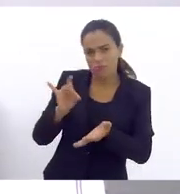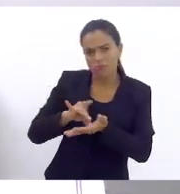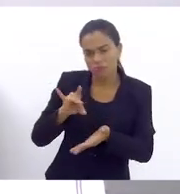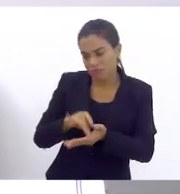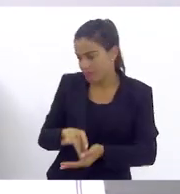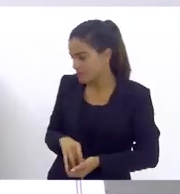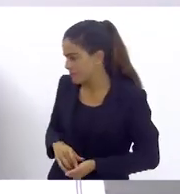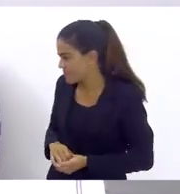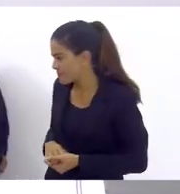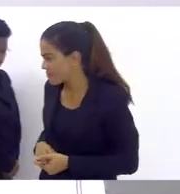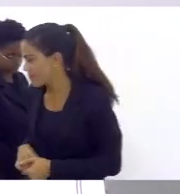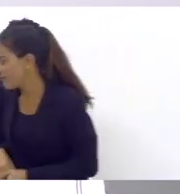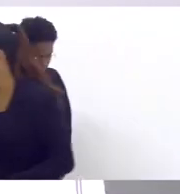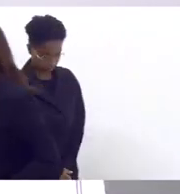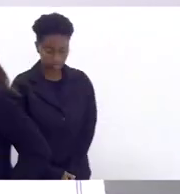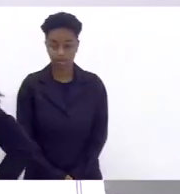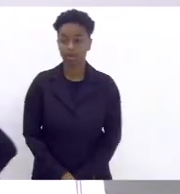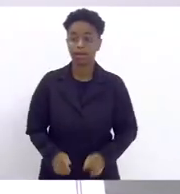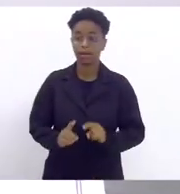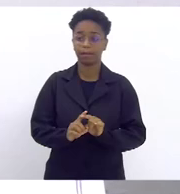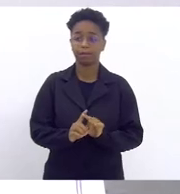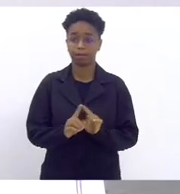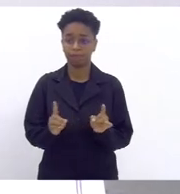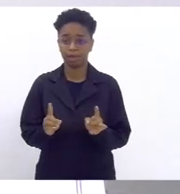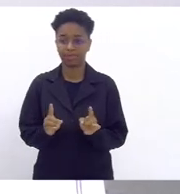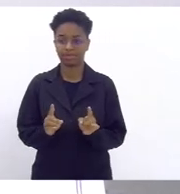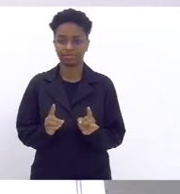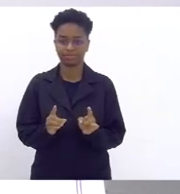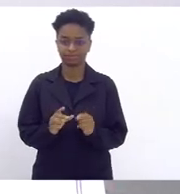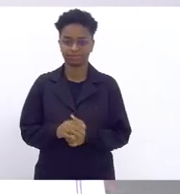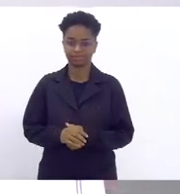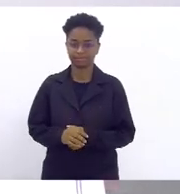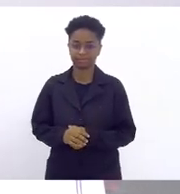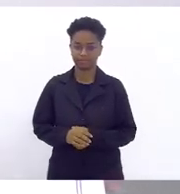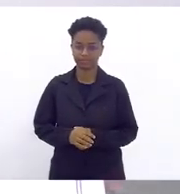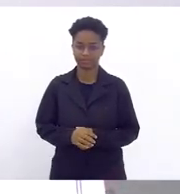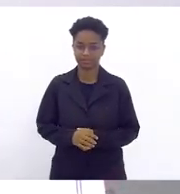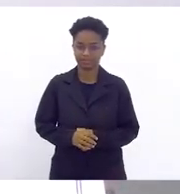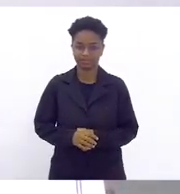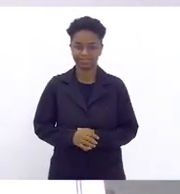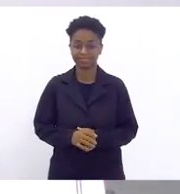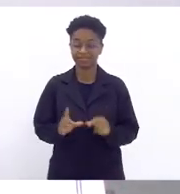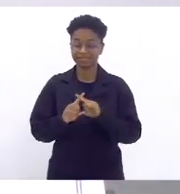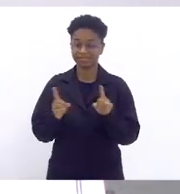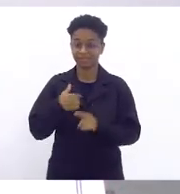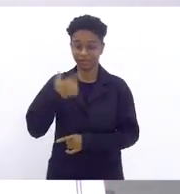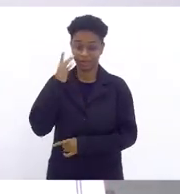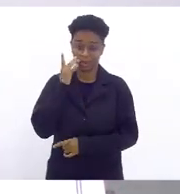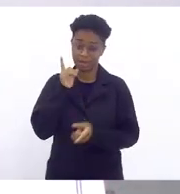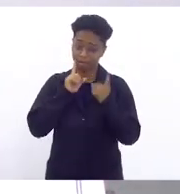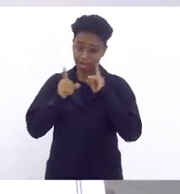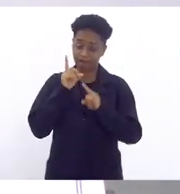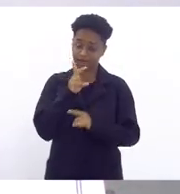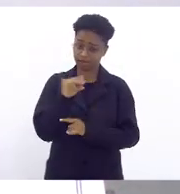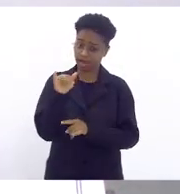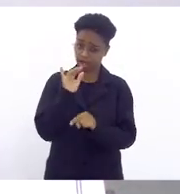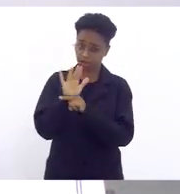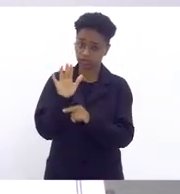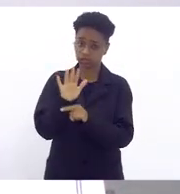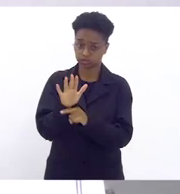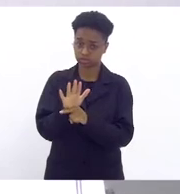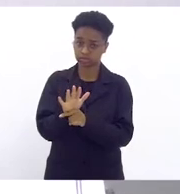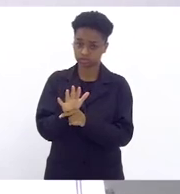enfim mas de qualquer forma eu acho que vai ajudar na construção